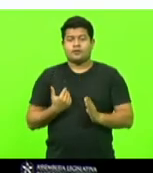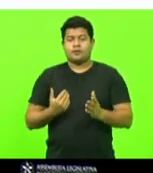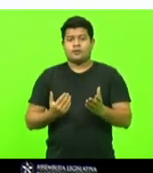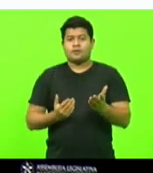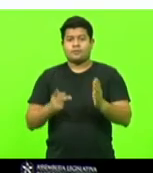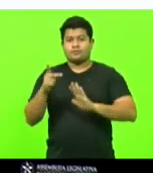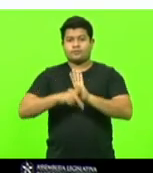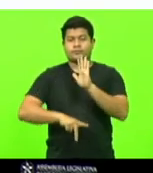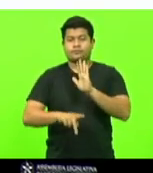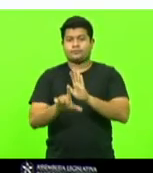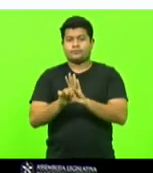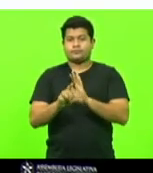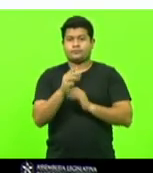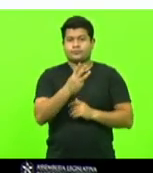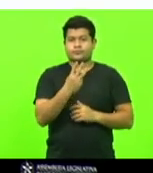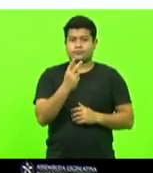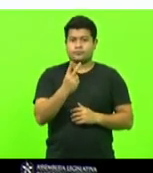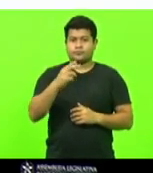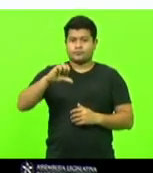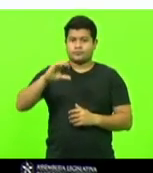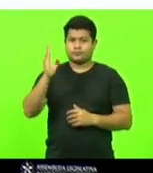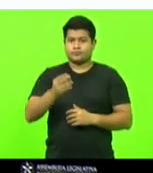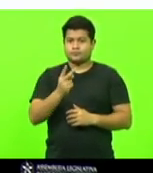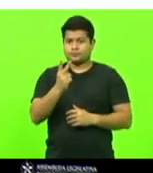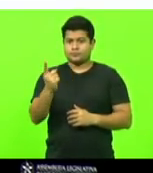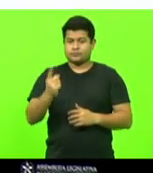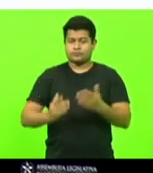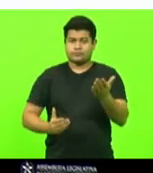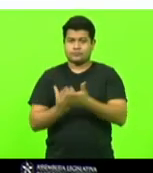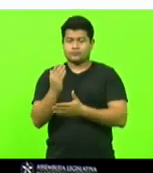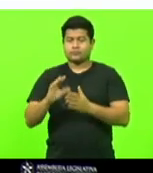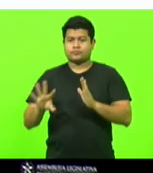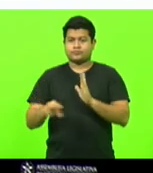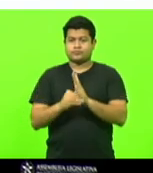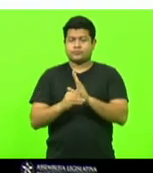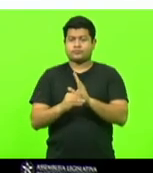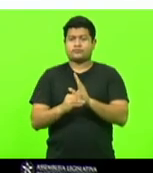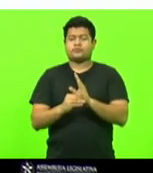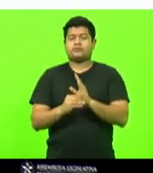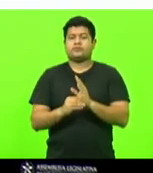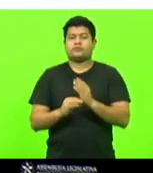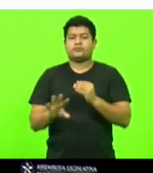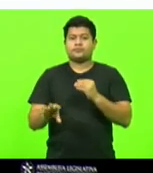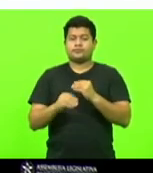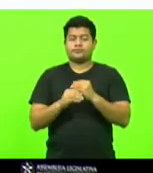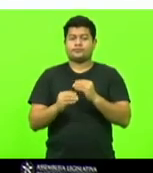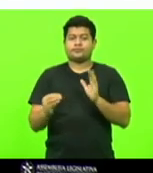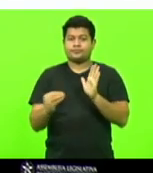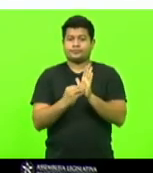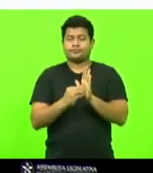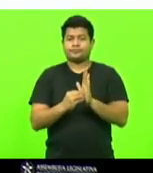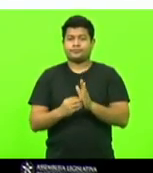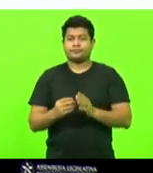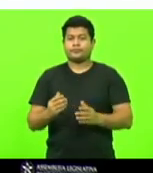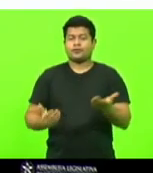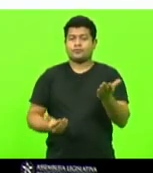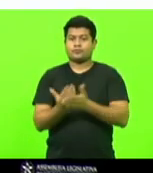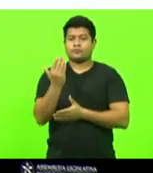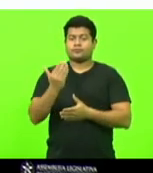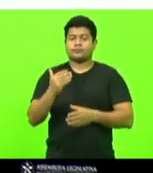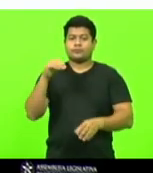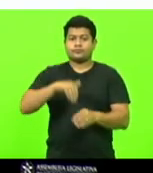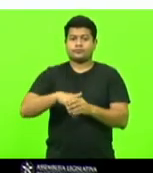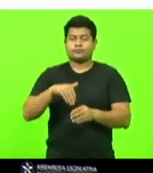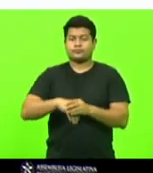número 329/2021, com emenda aditiva. Foram aprovados em turno único os projetos de leis número